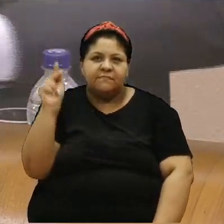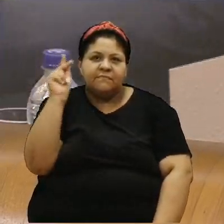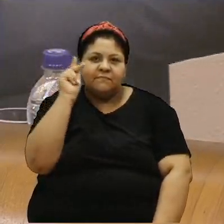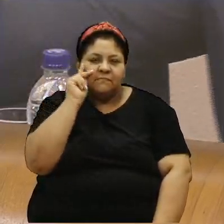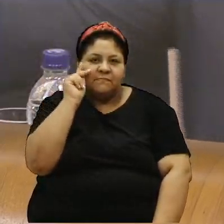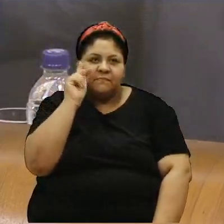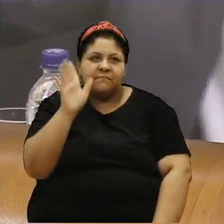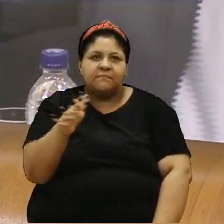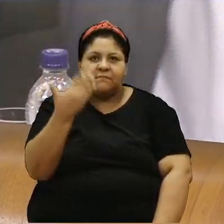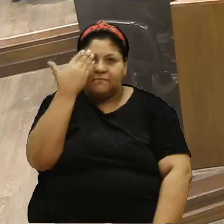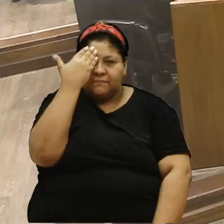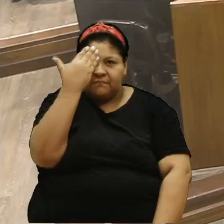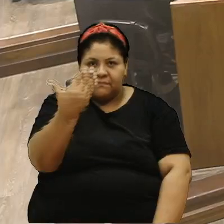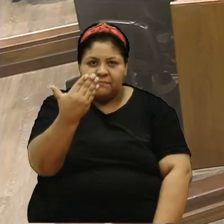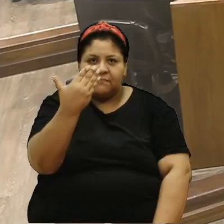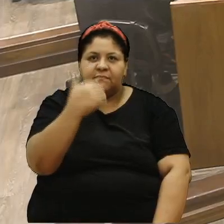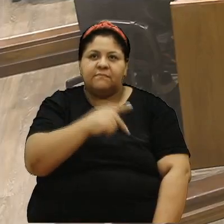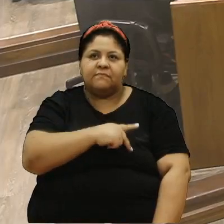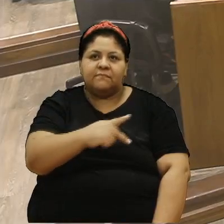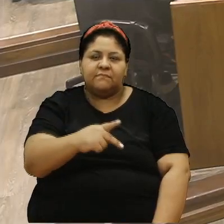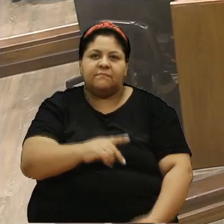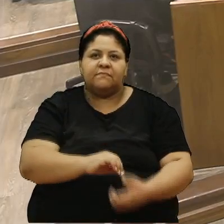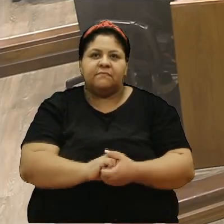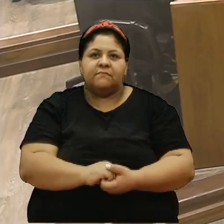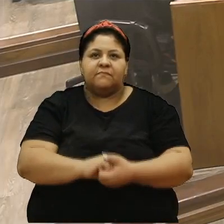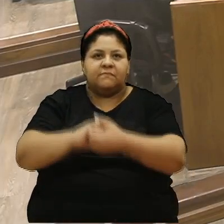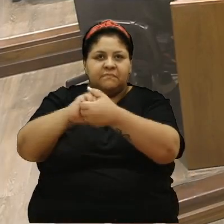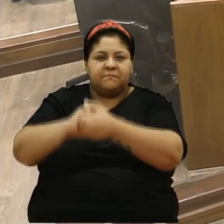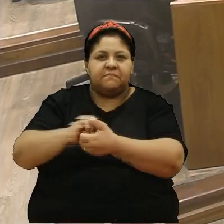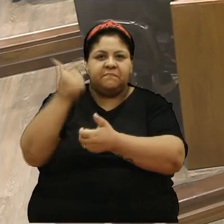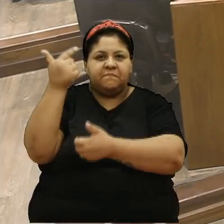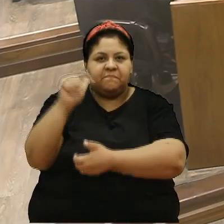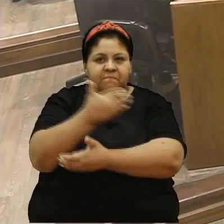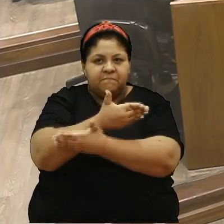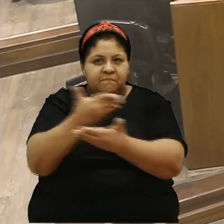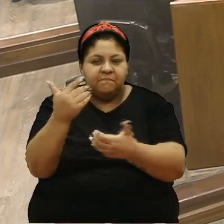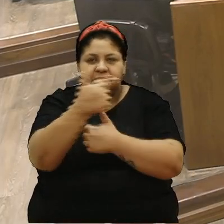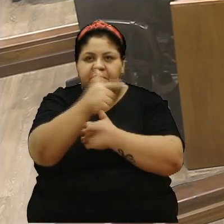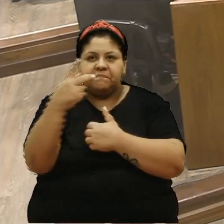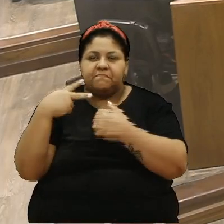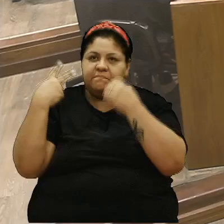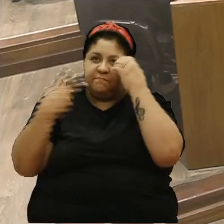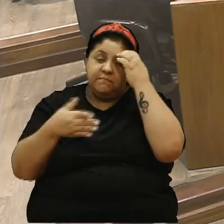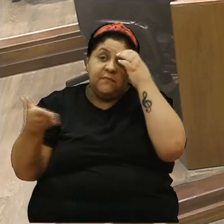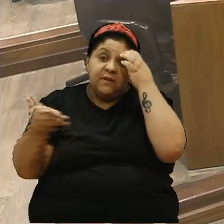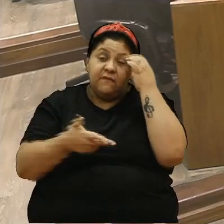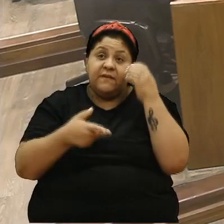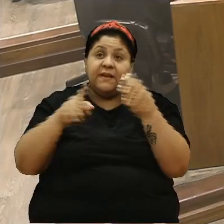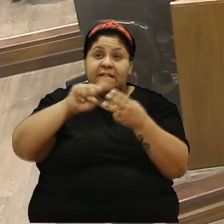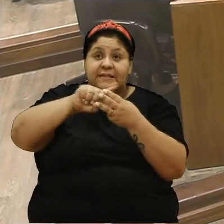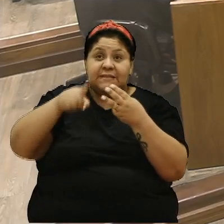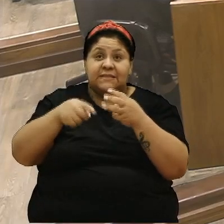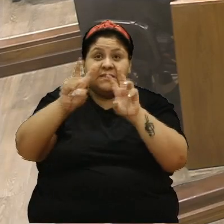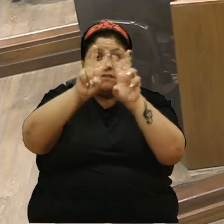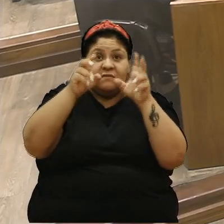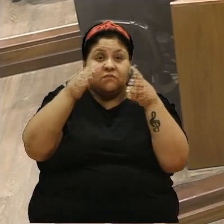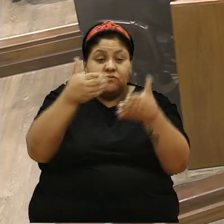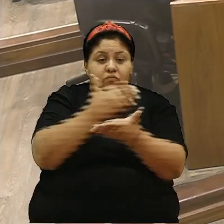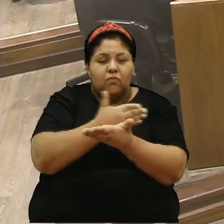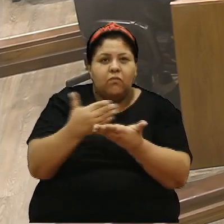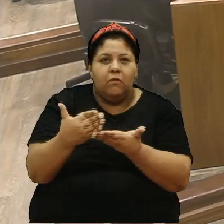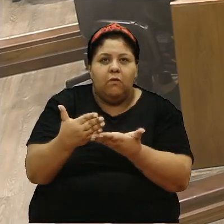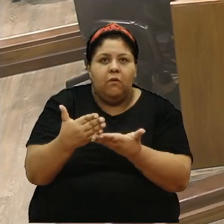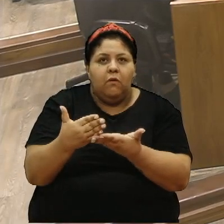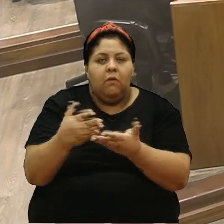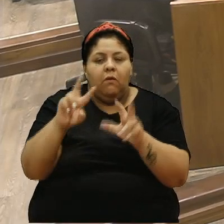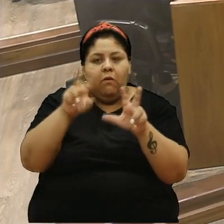Libardi. Obrigado, presidente. Cumprimentar novamente o senhor, os demais vereadores. Queria trazer 3 temas específicos, começar pelo